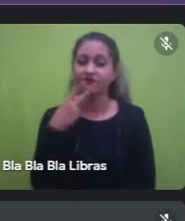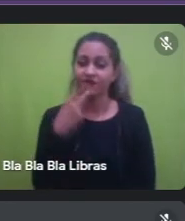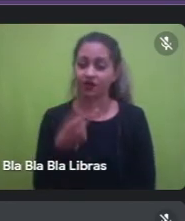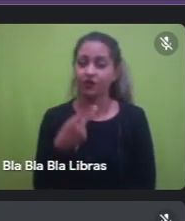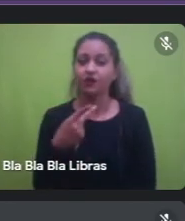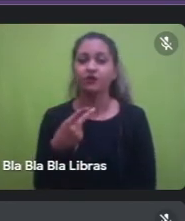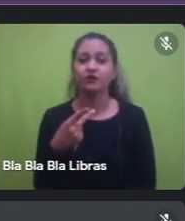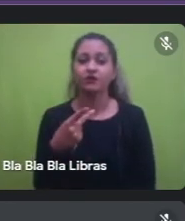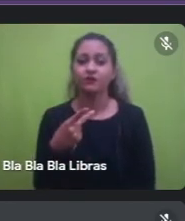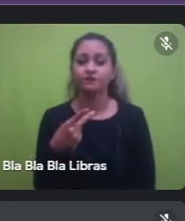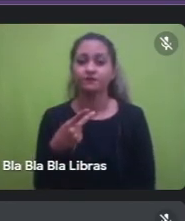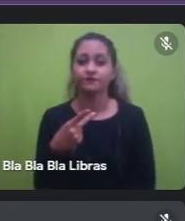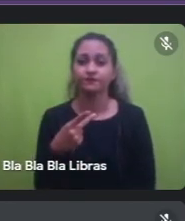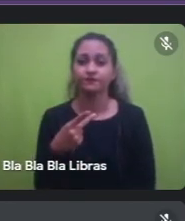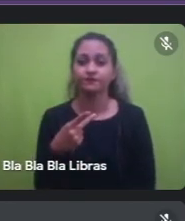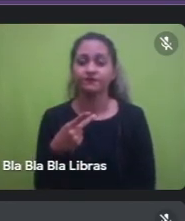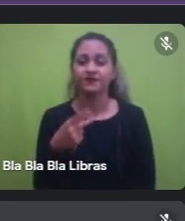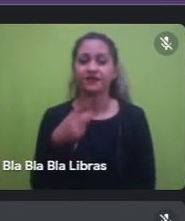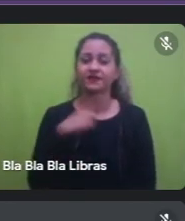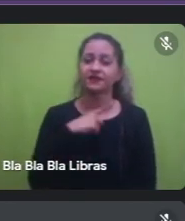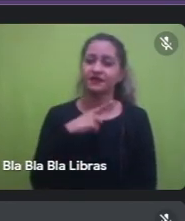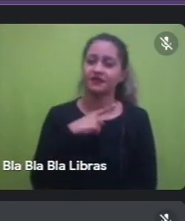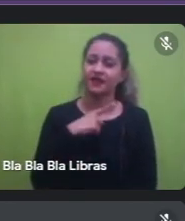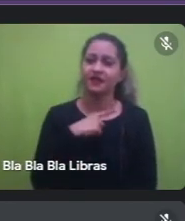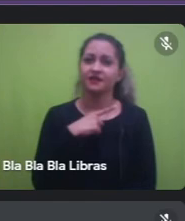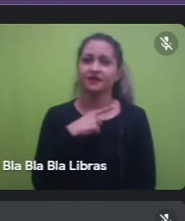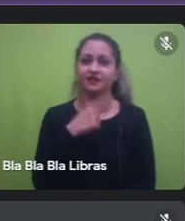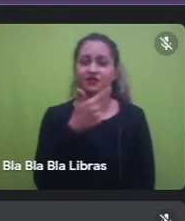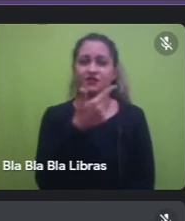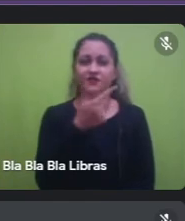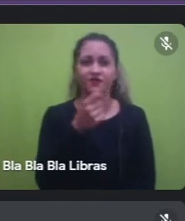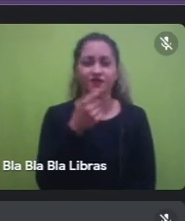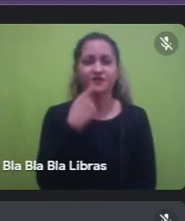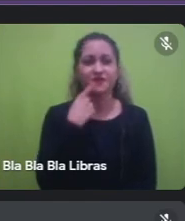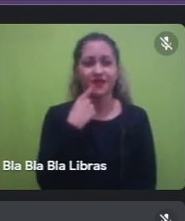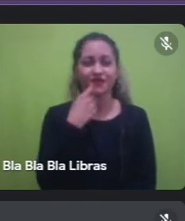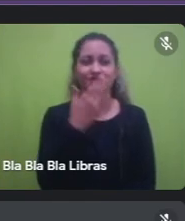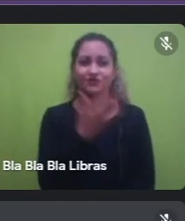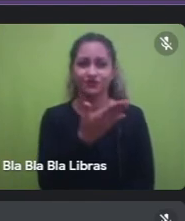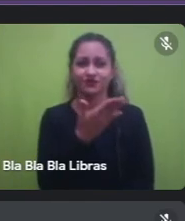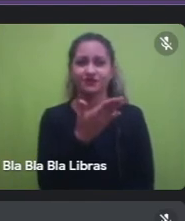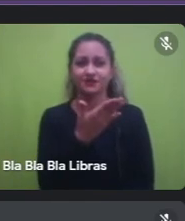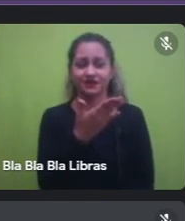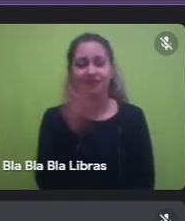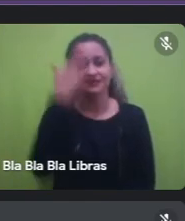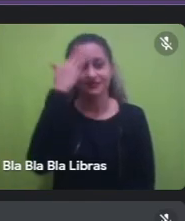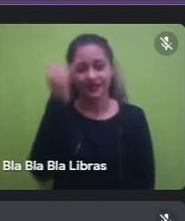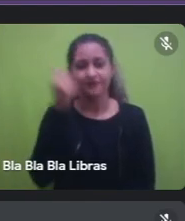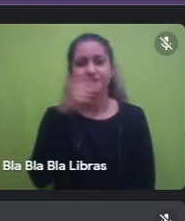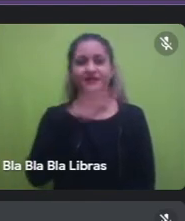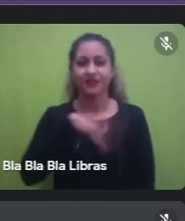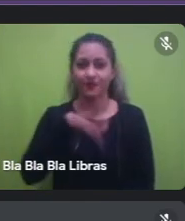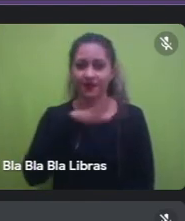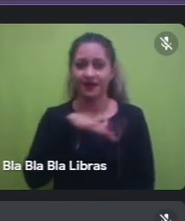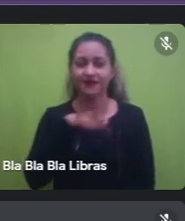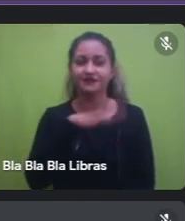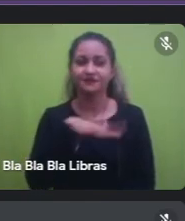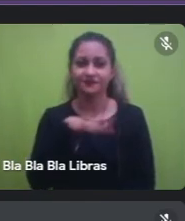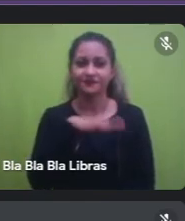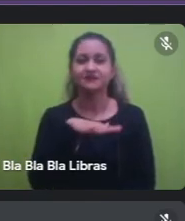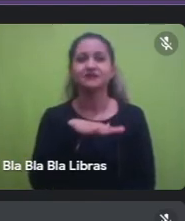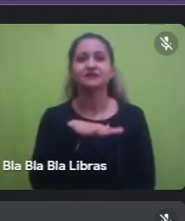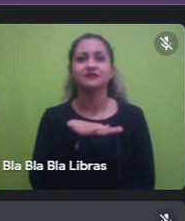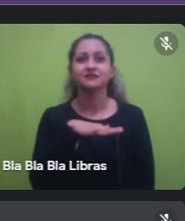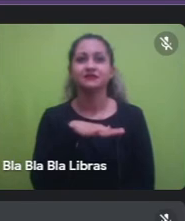peguei aí uns 20 acarás lá no Itacaiunas, que a gente sabe que é área impactadíssima,